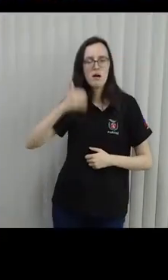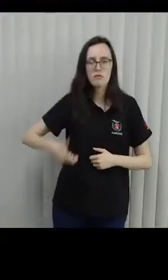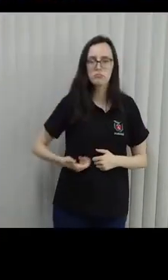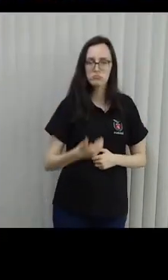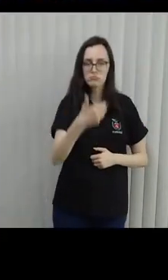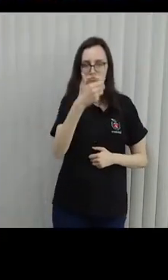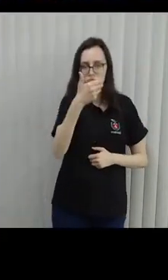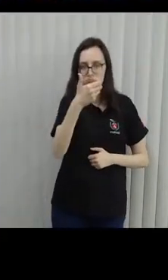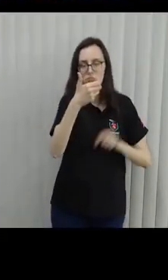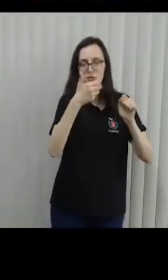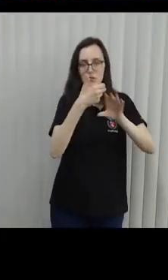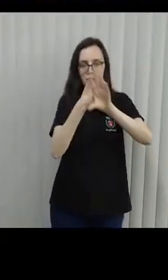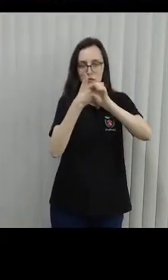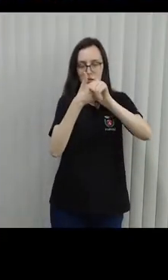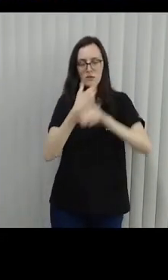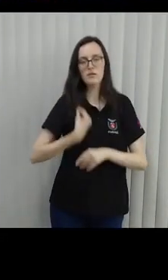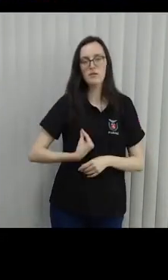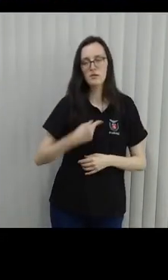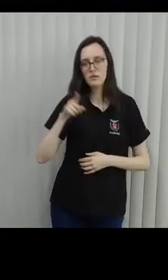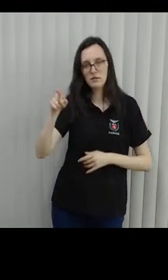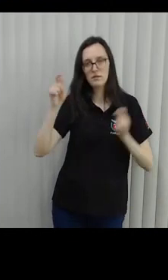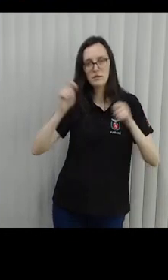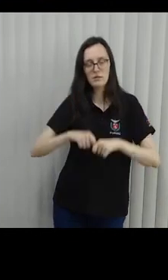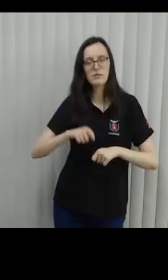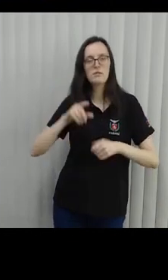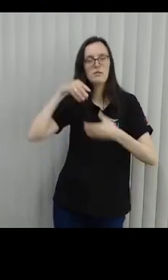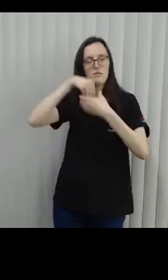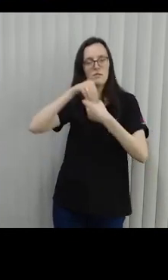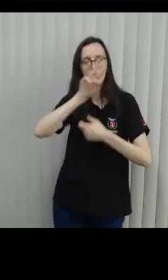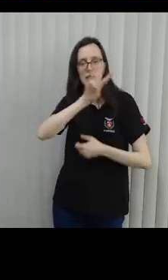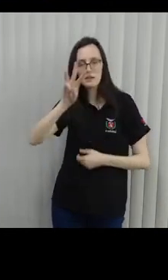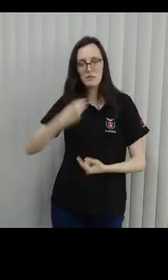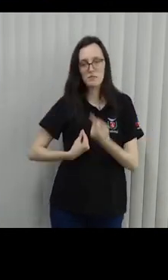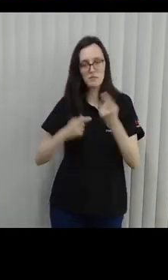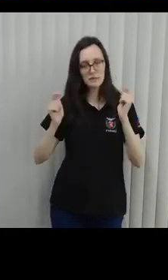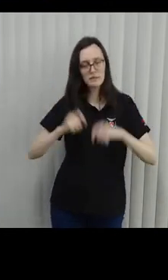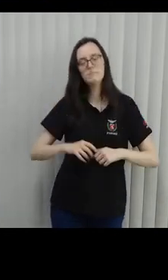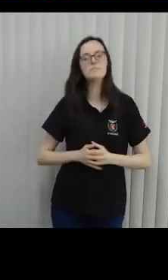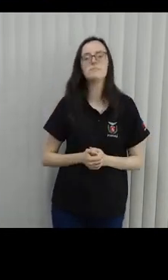tela. Esse aqui é o meu LinkedIn, acho que é a principal plataforma que eu movimento hoje